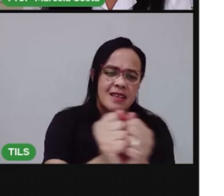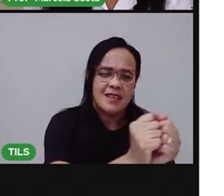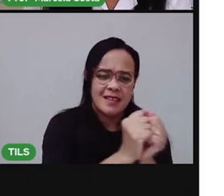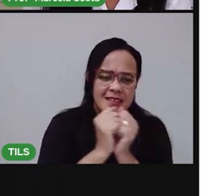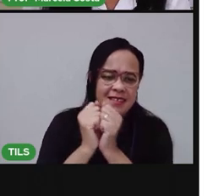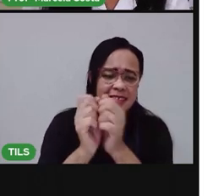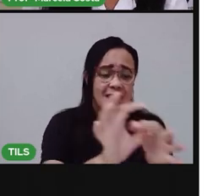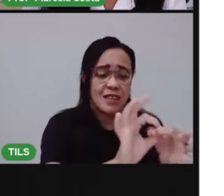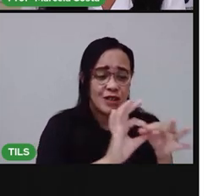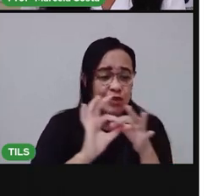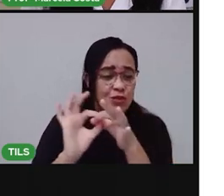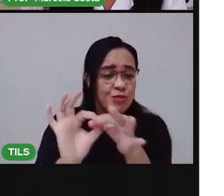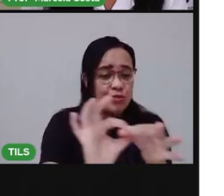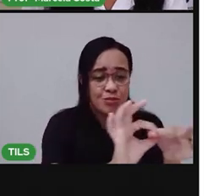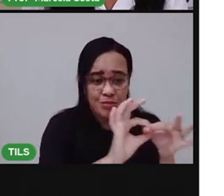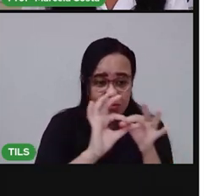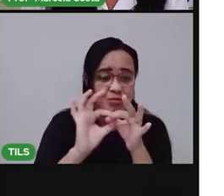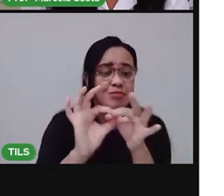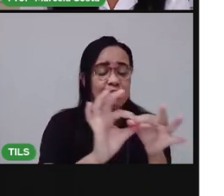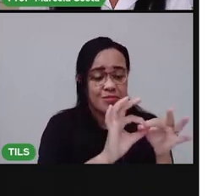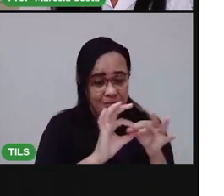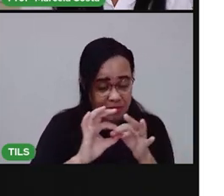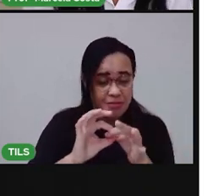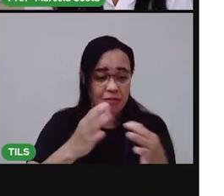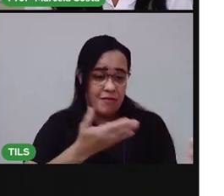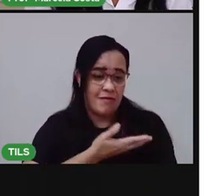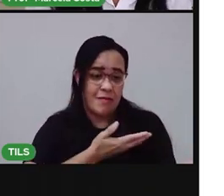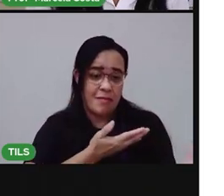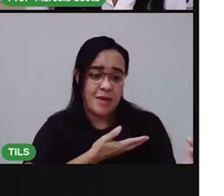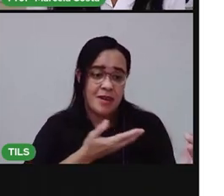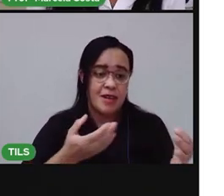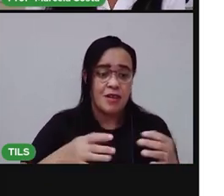vínculos entre familiares, amigos,